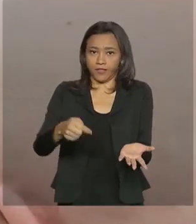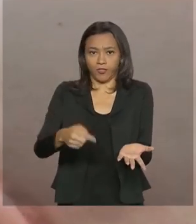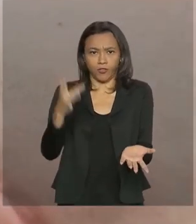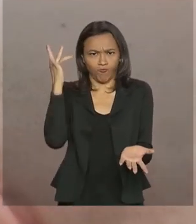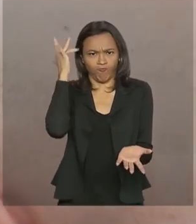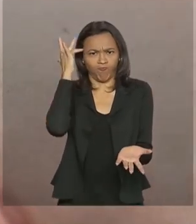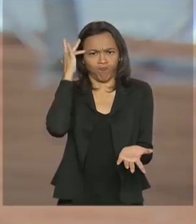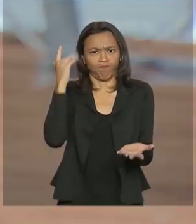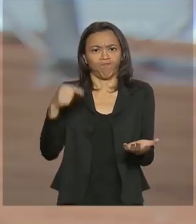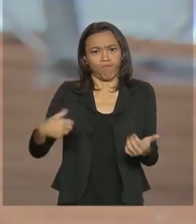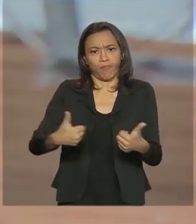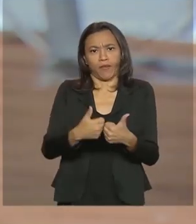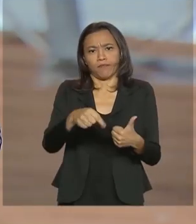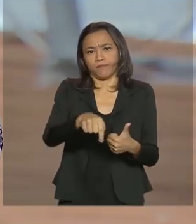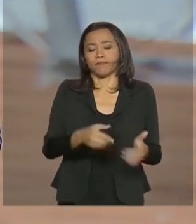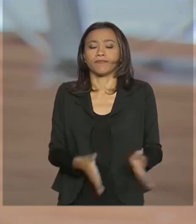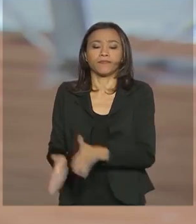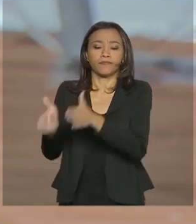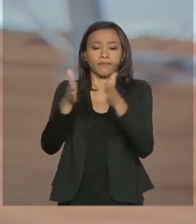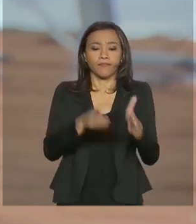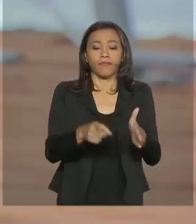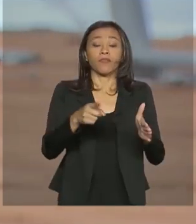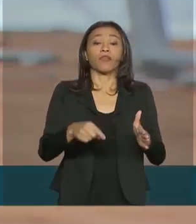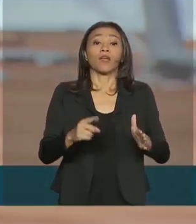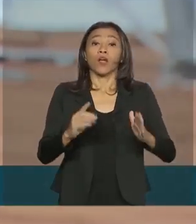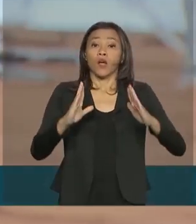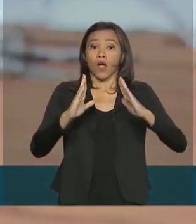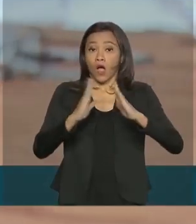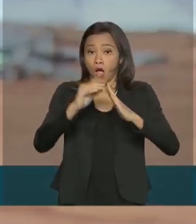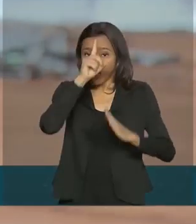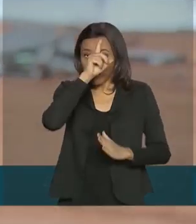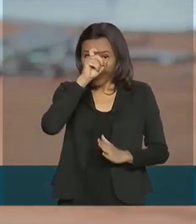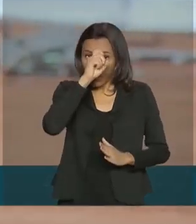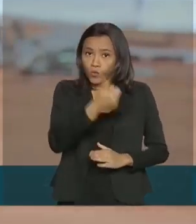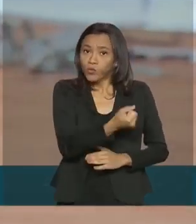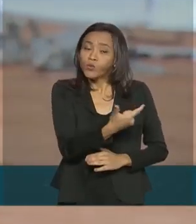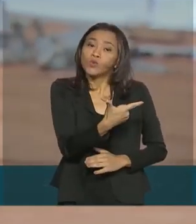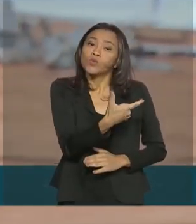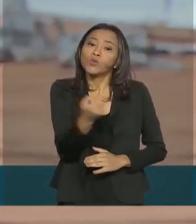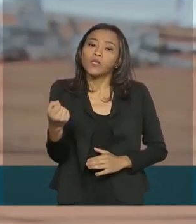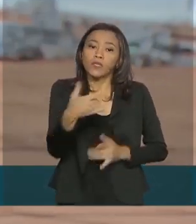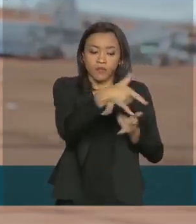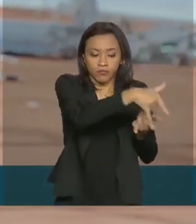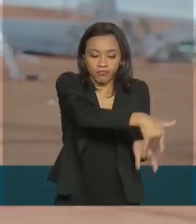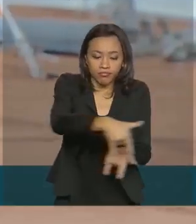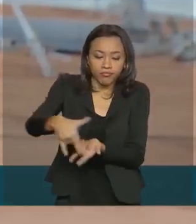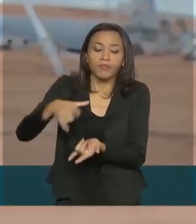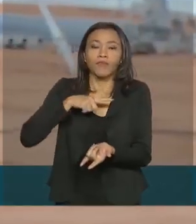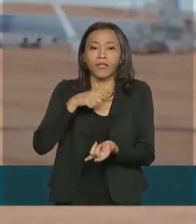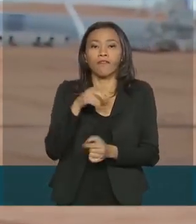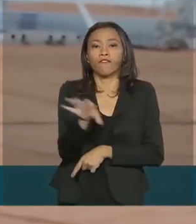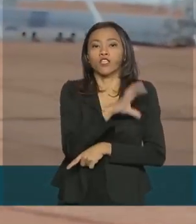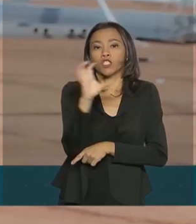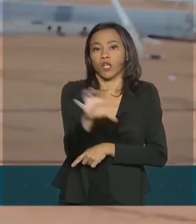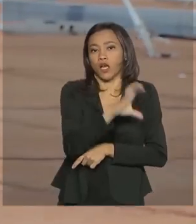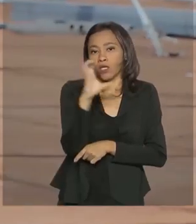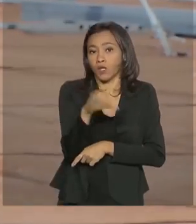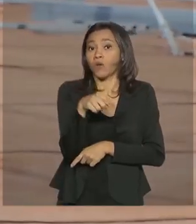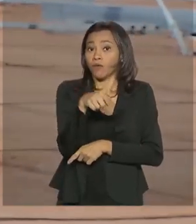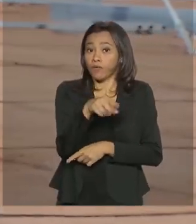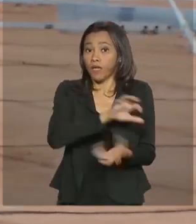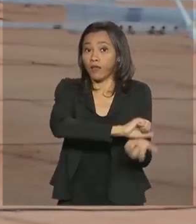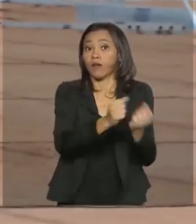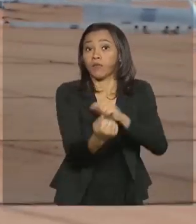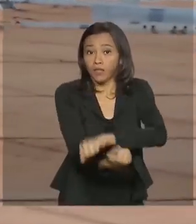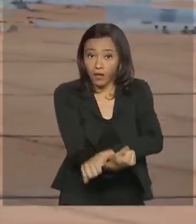complexidade no entorno. O hospital terá 200 leitos equipados com ventiladores e adaptáveis para se tornarem unidades